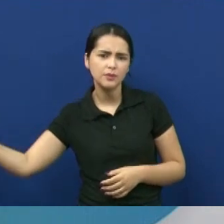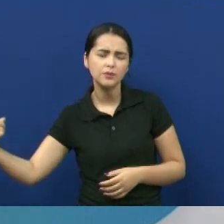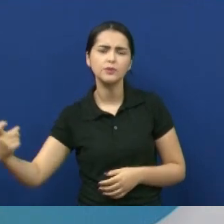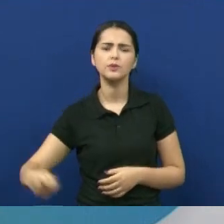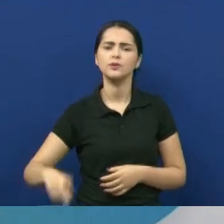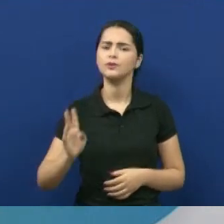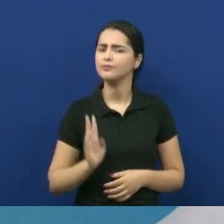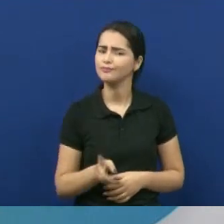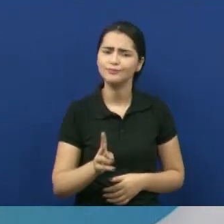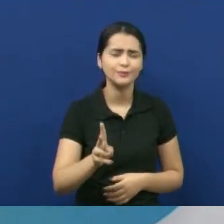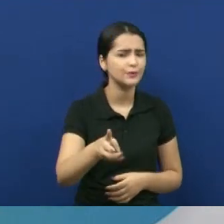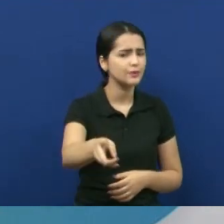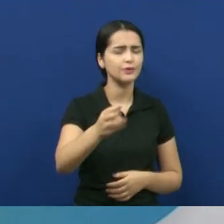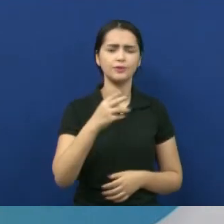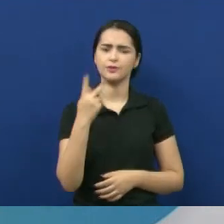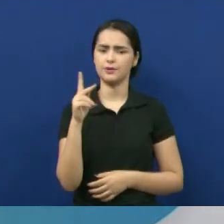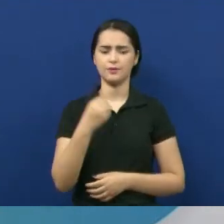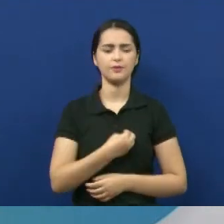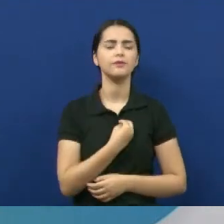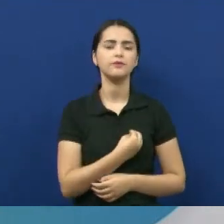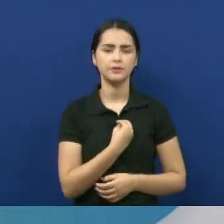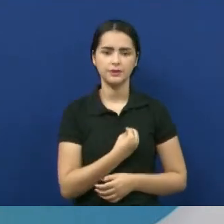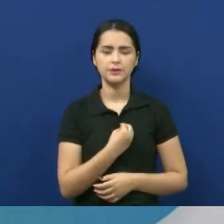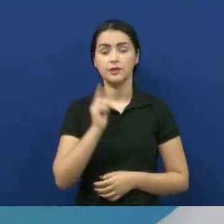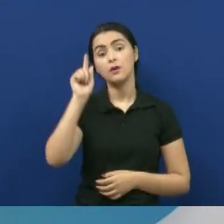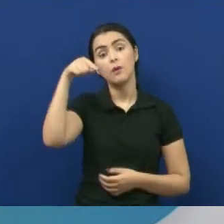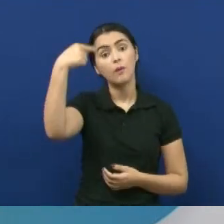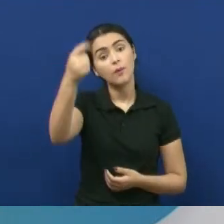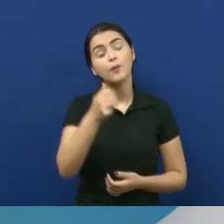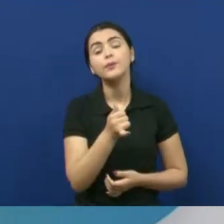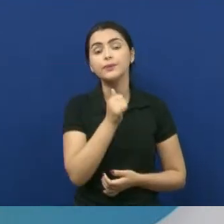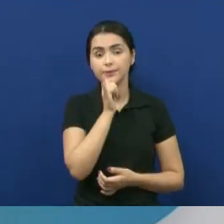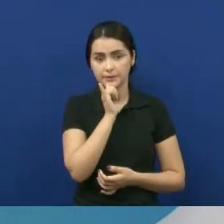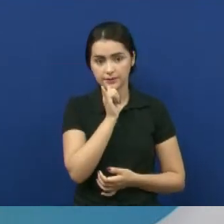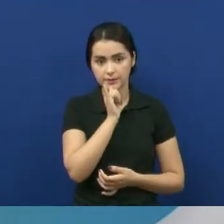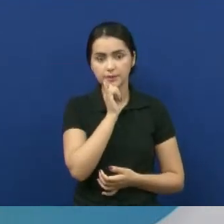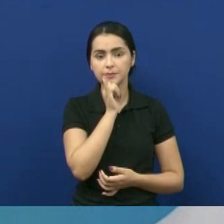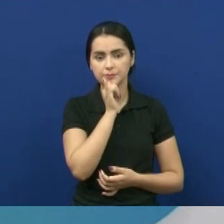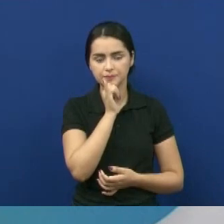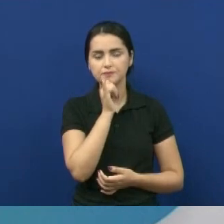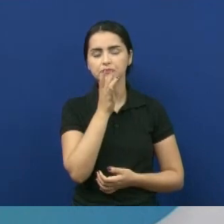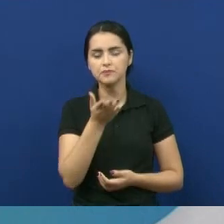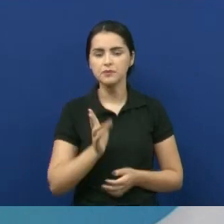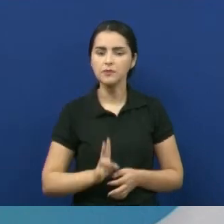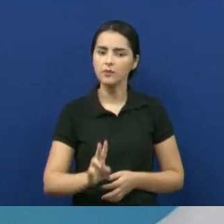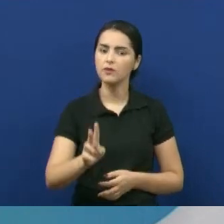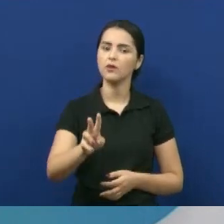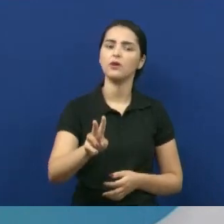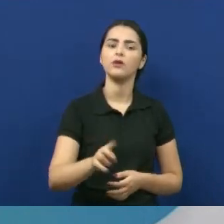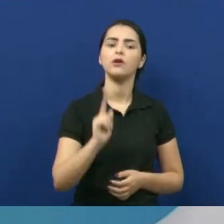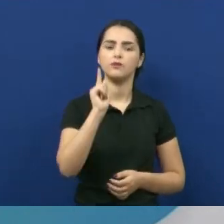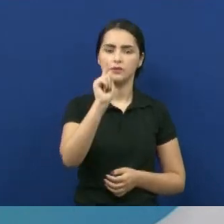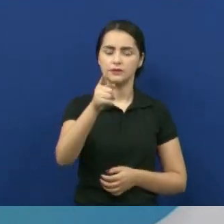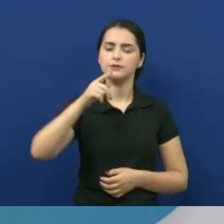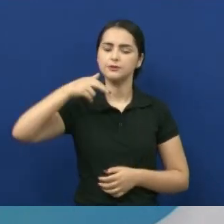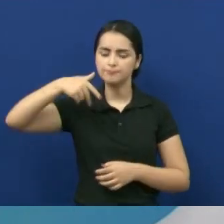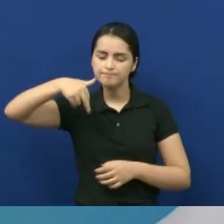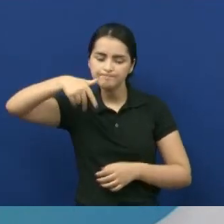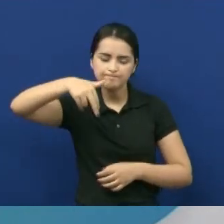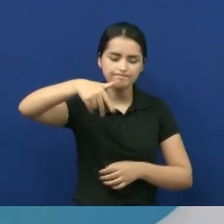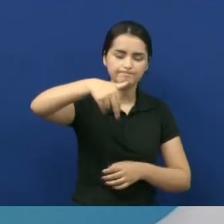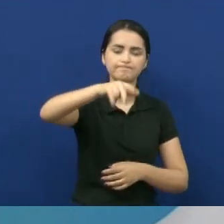tornar cotidiano na tua vida. Outro exemplo, né, emendando nisso, é, por exemplo, você está a caminho da sua